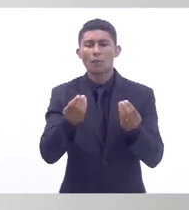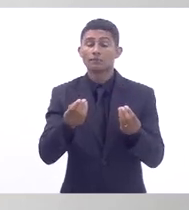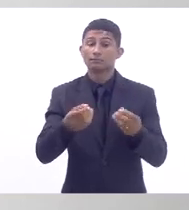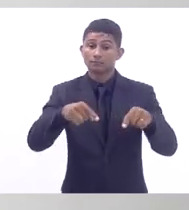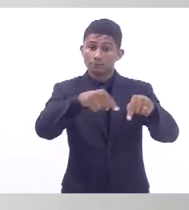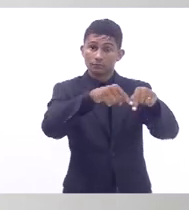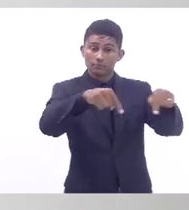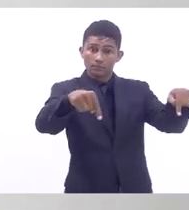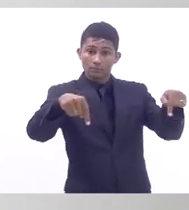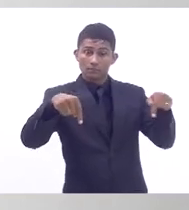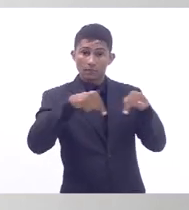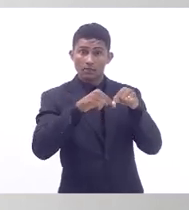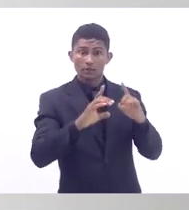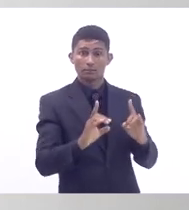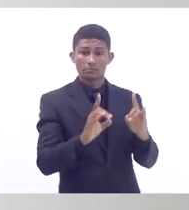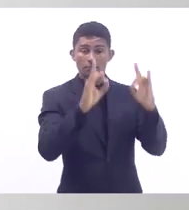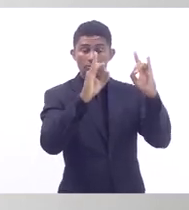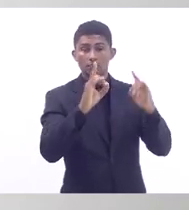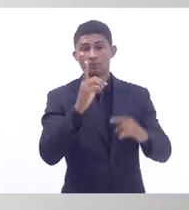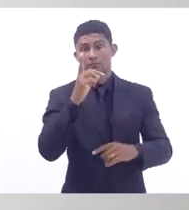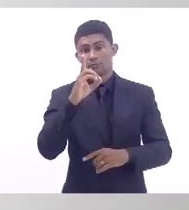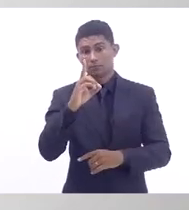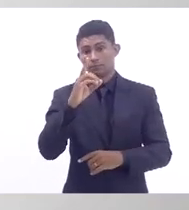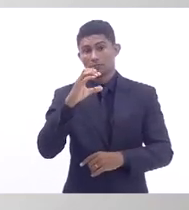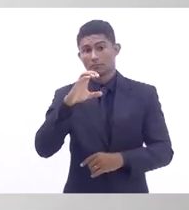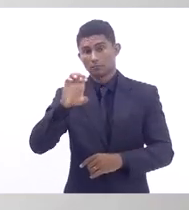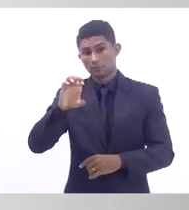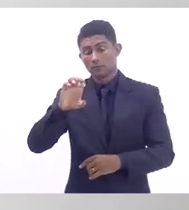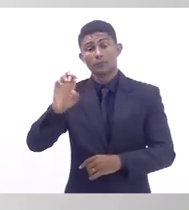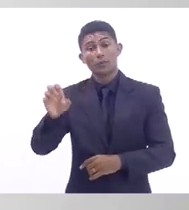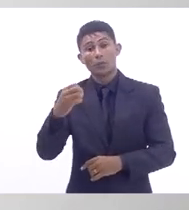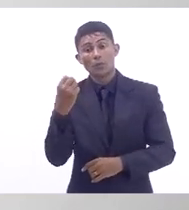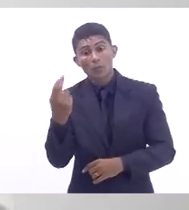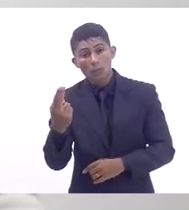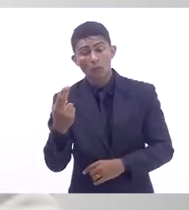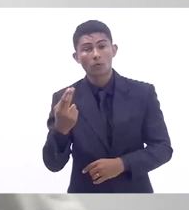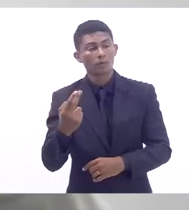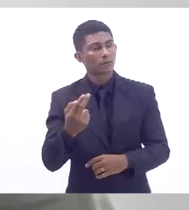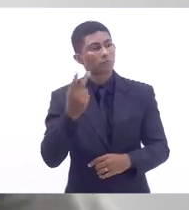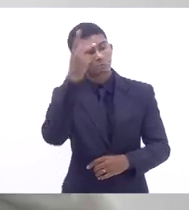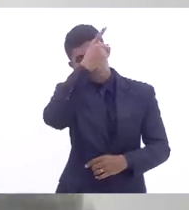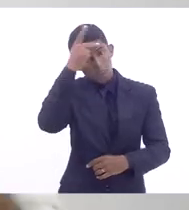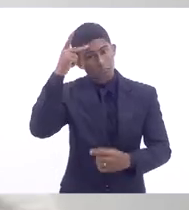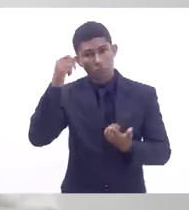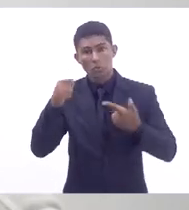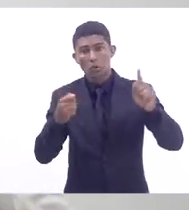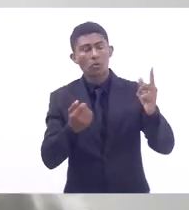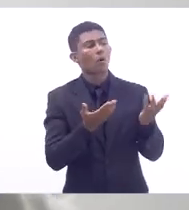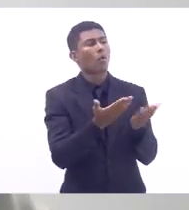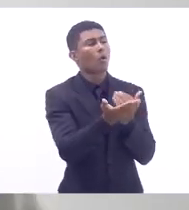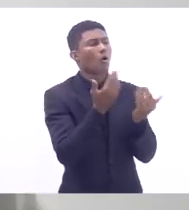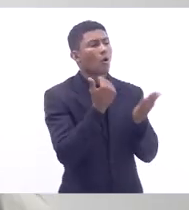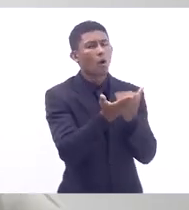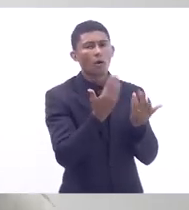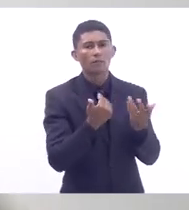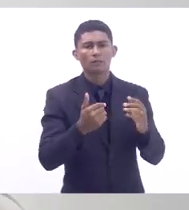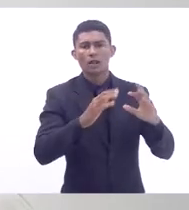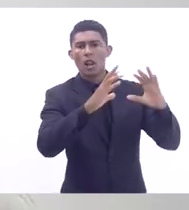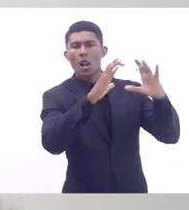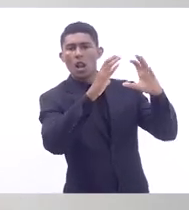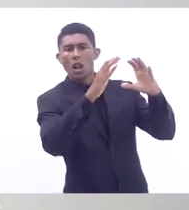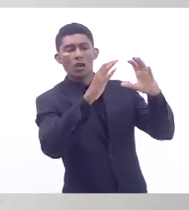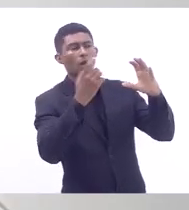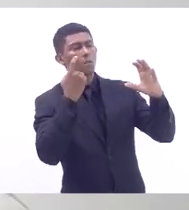céu ao prédio do sispec à Lapa ou você conversa com alguém para te dar um acesso ao drive e quando você